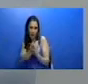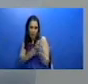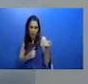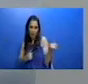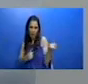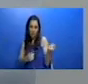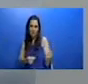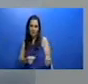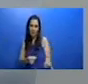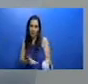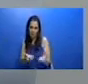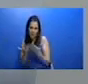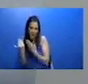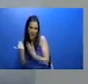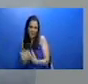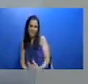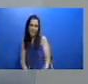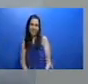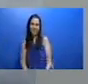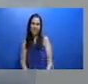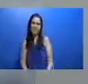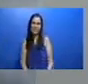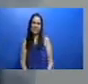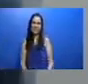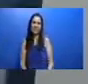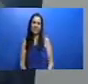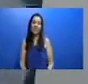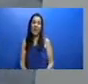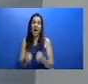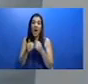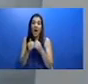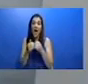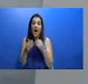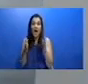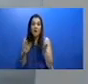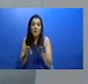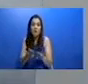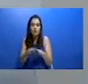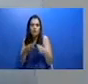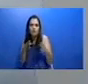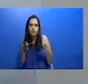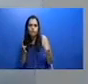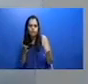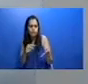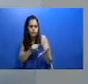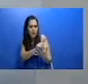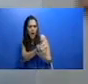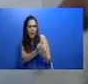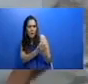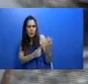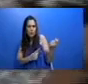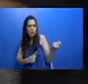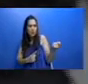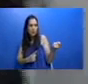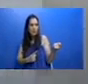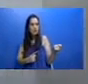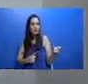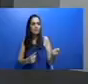Então, acompanha comigo. Olha lá, vocês vão abrir na página 230 e vai acompanhar a leitura